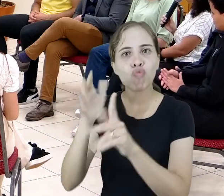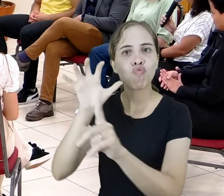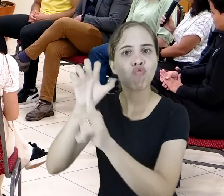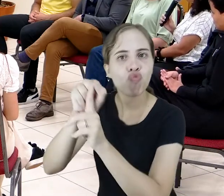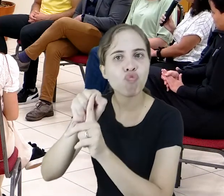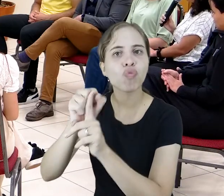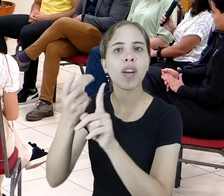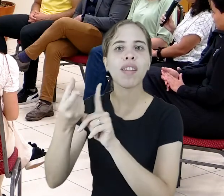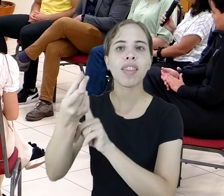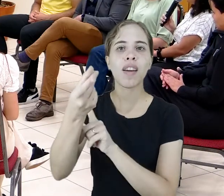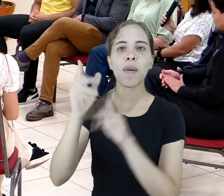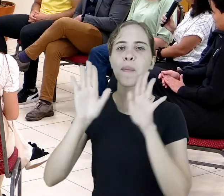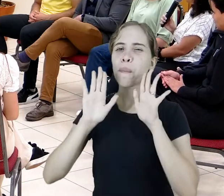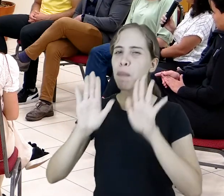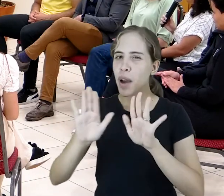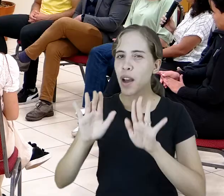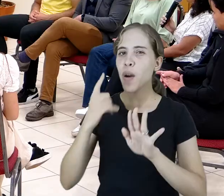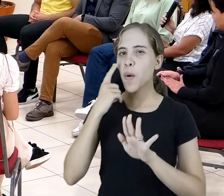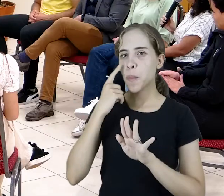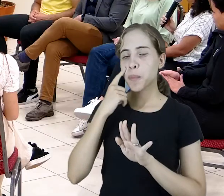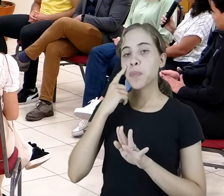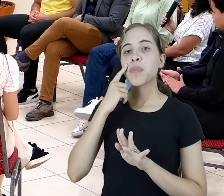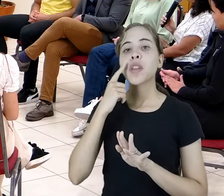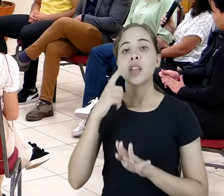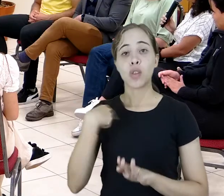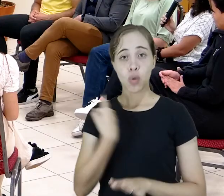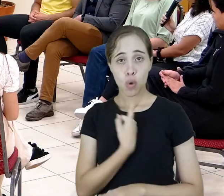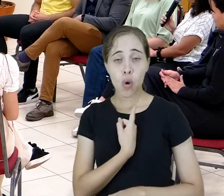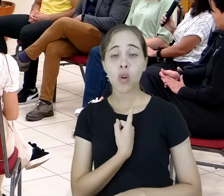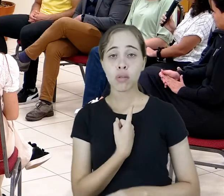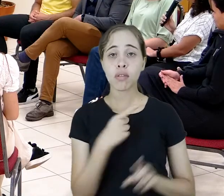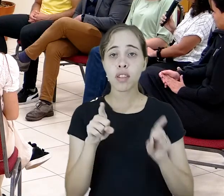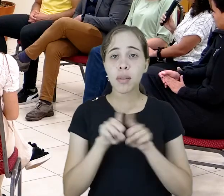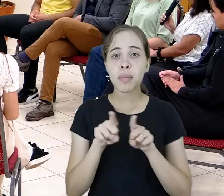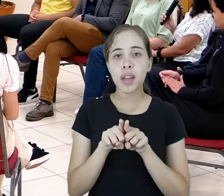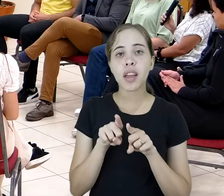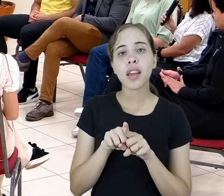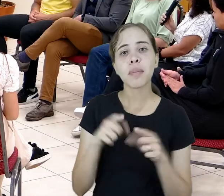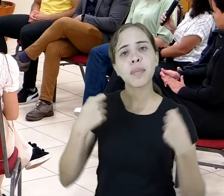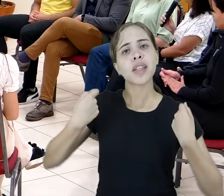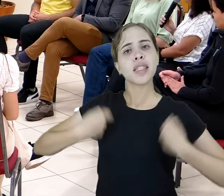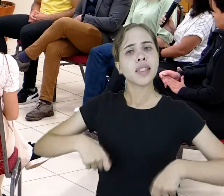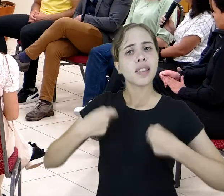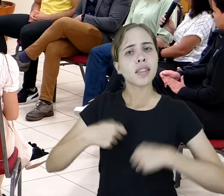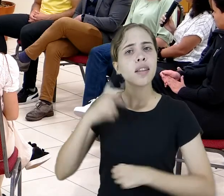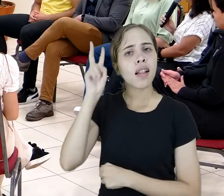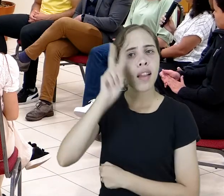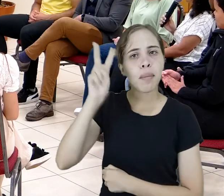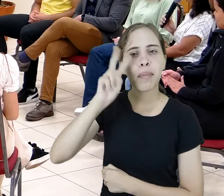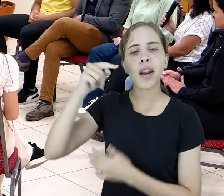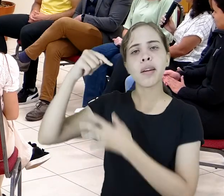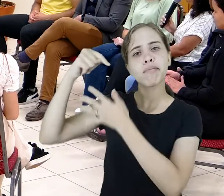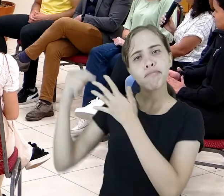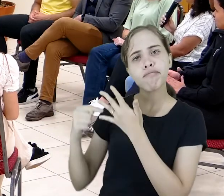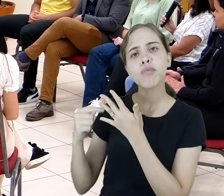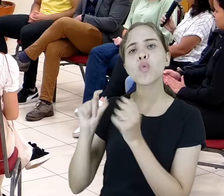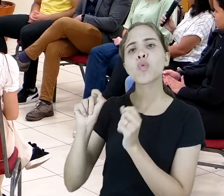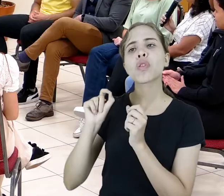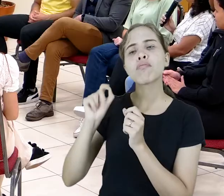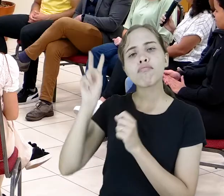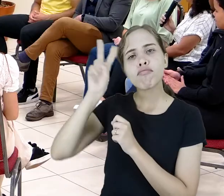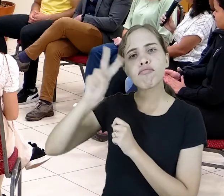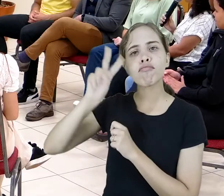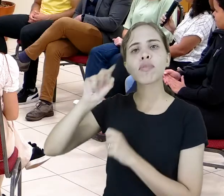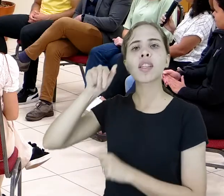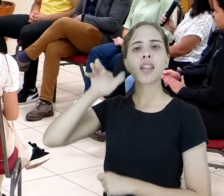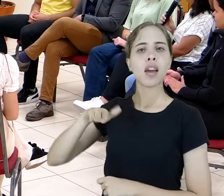eles. Mas isso não significa que nós não precisamos ser lembrados disso constantemente. E